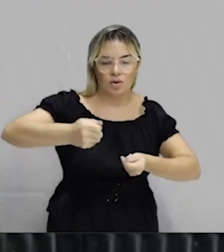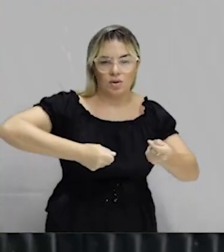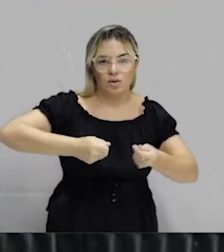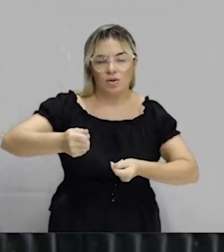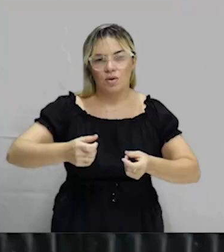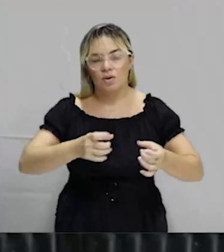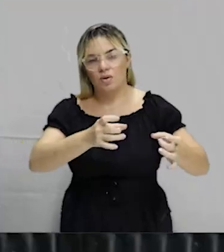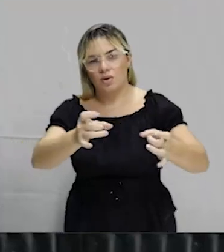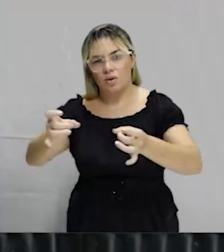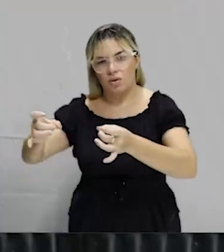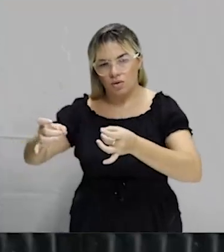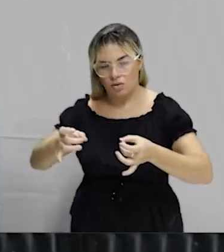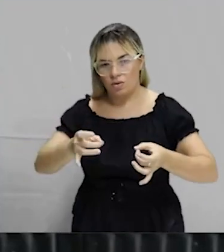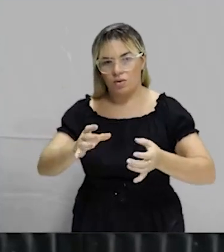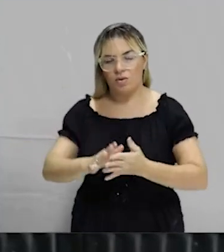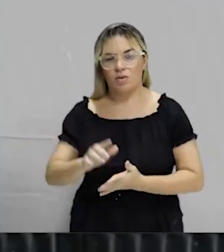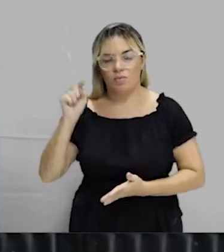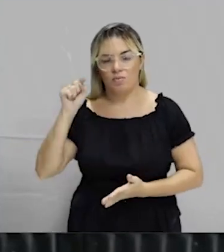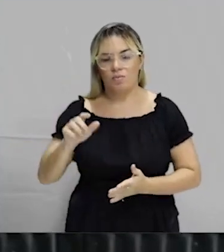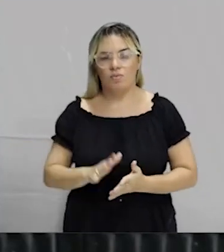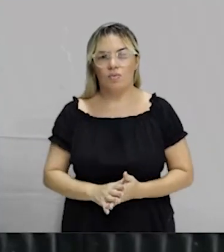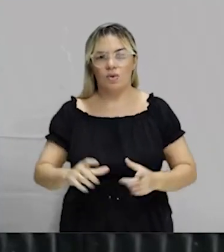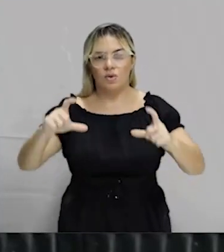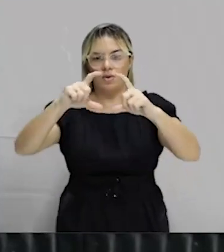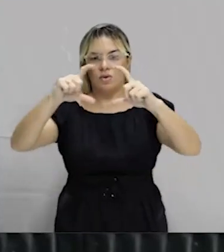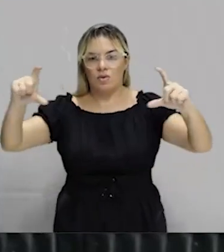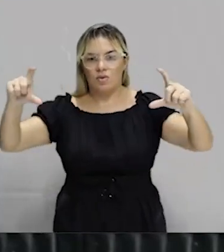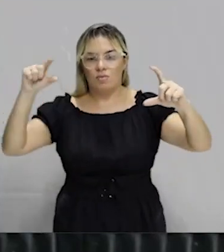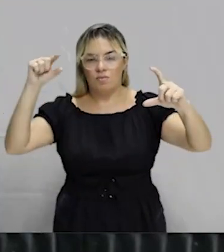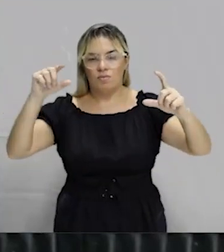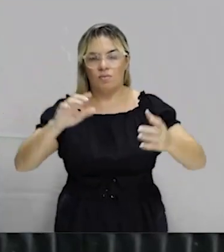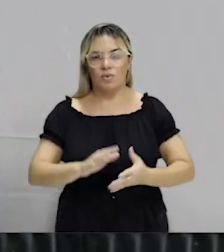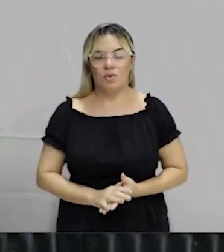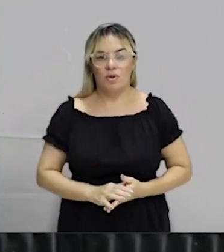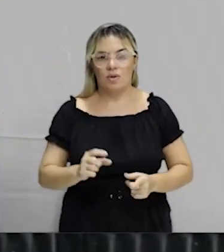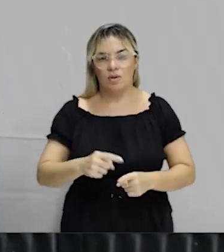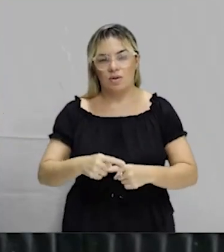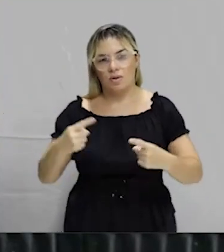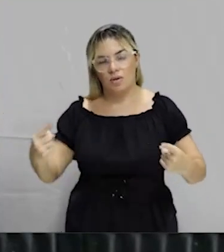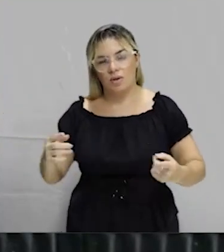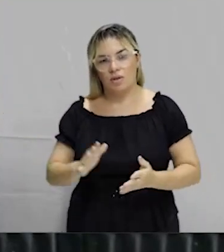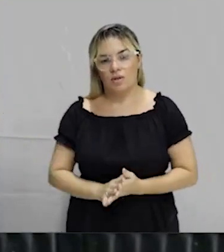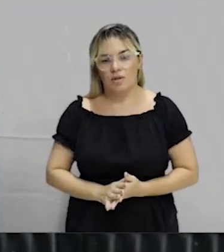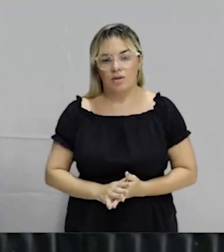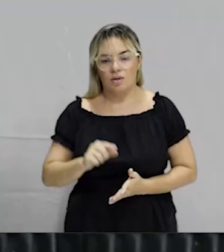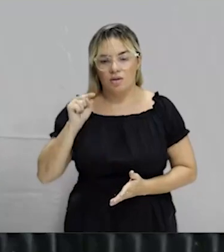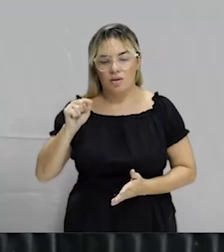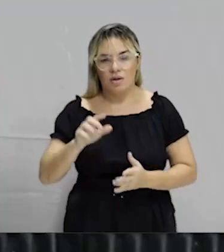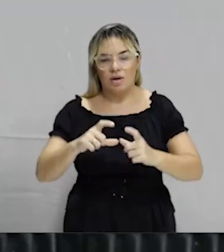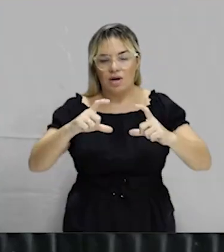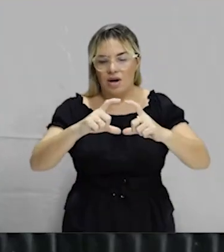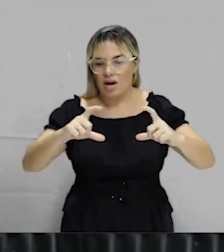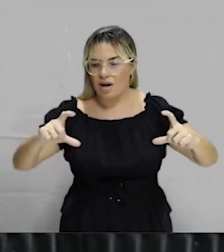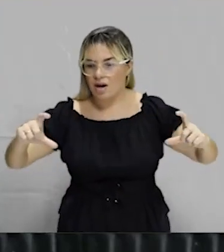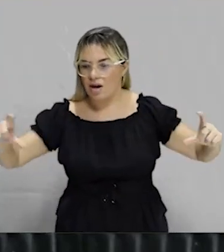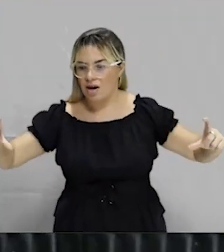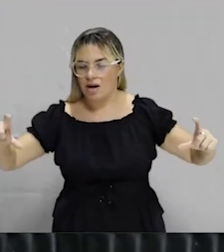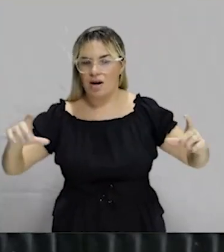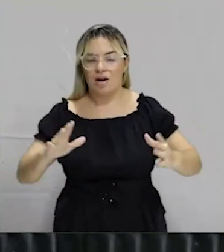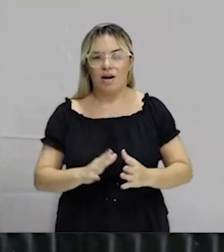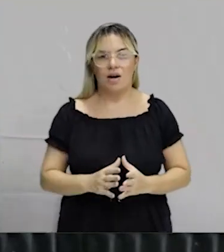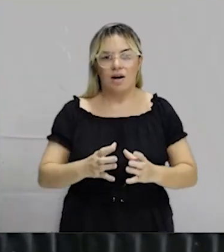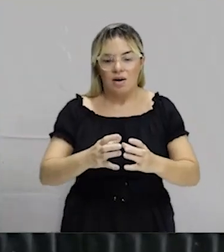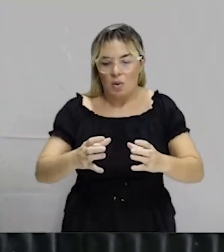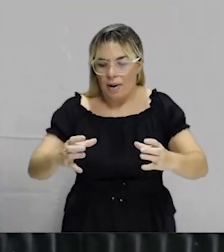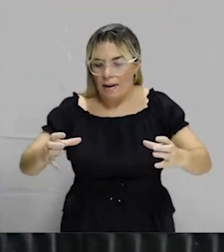Os comerciantes ocupavam o corpo dessa pirâmide. Porém, a maior parte dessa pirâmide,